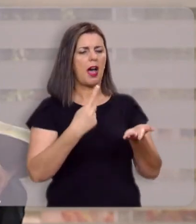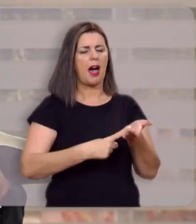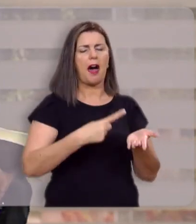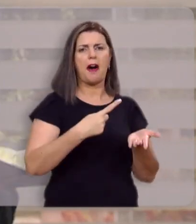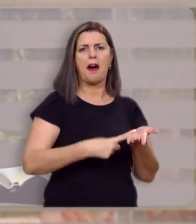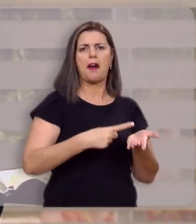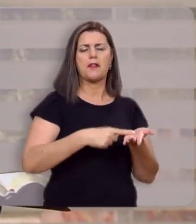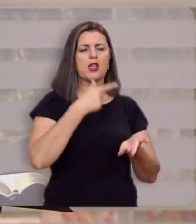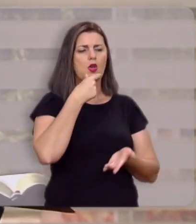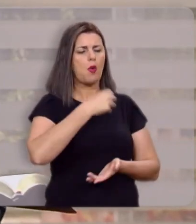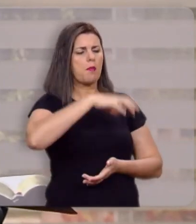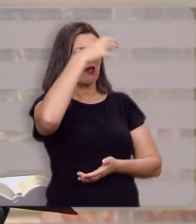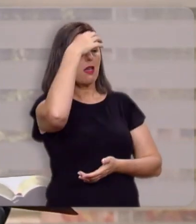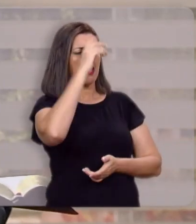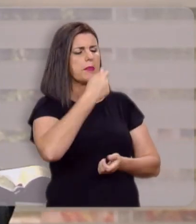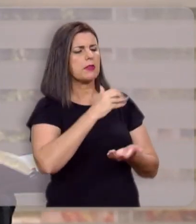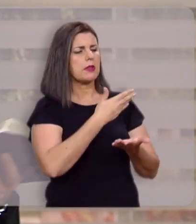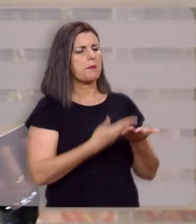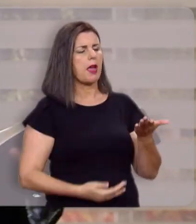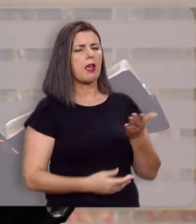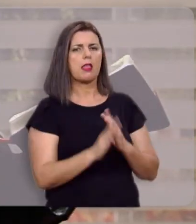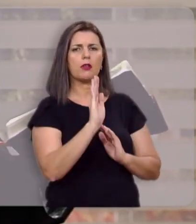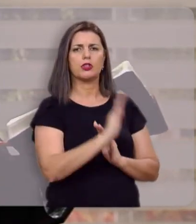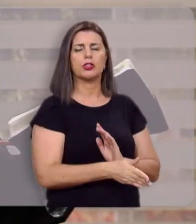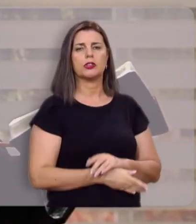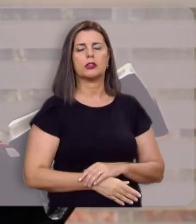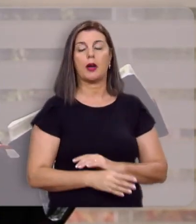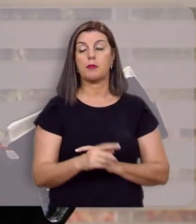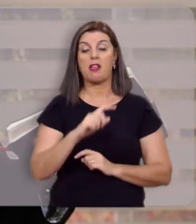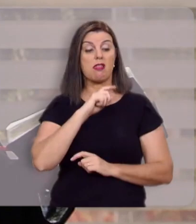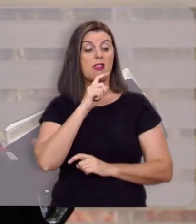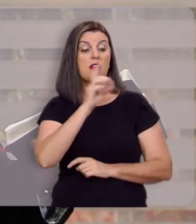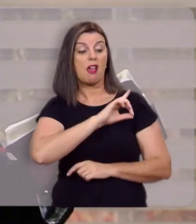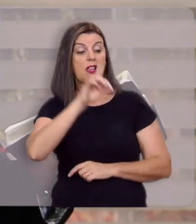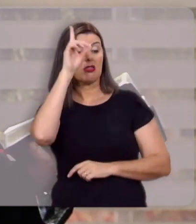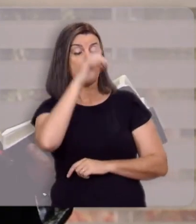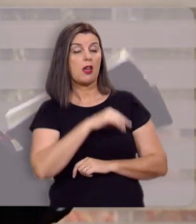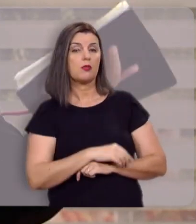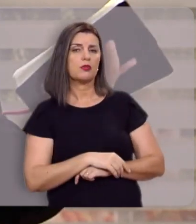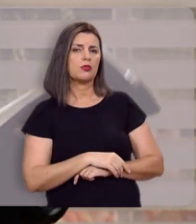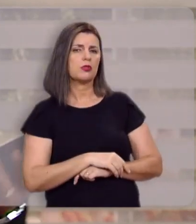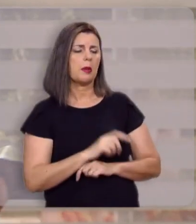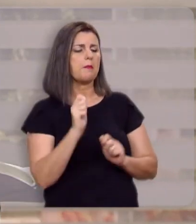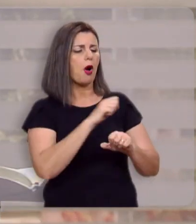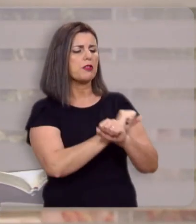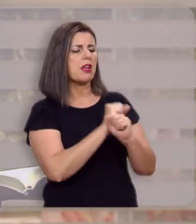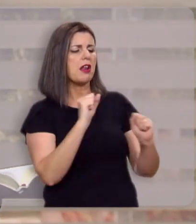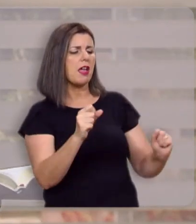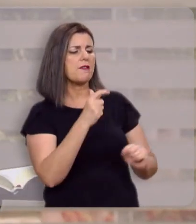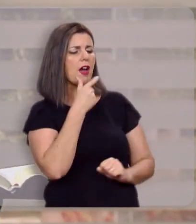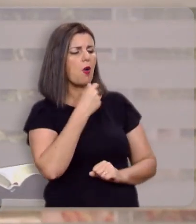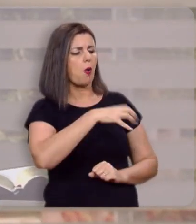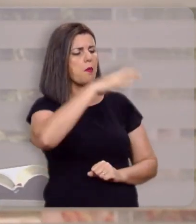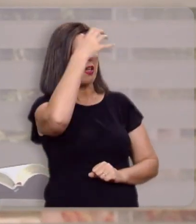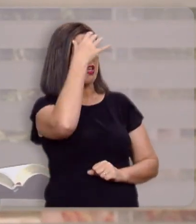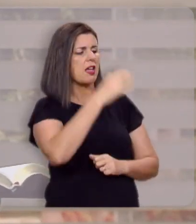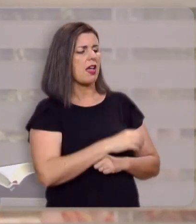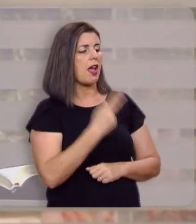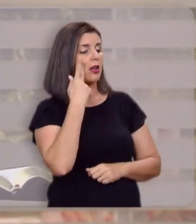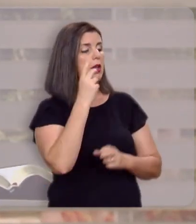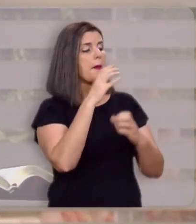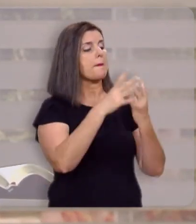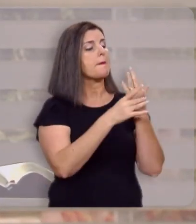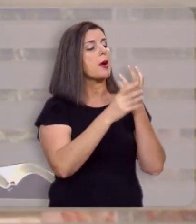Ezequias para se render. Porque nenhum Deus, diziam eles, poderia livrar Ezequias das mãos